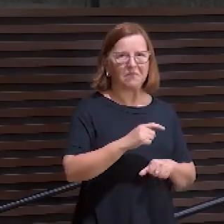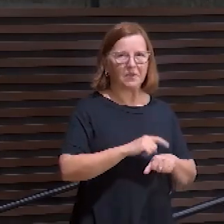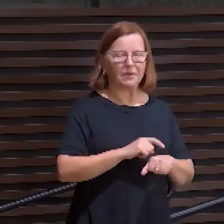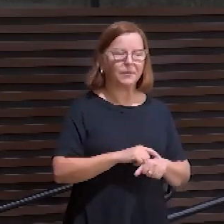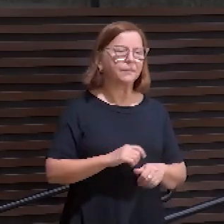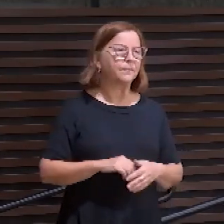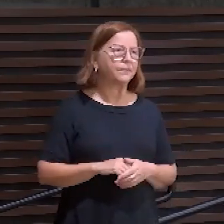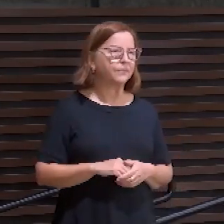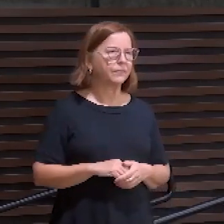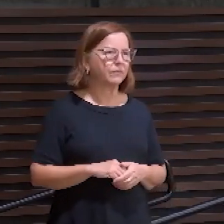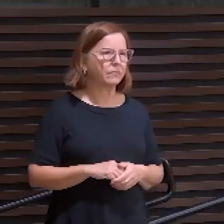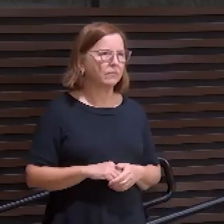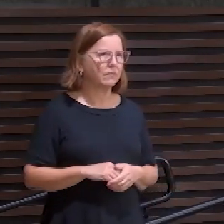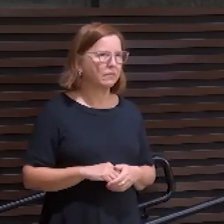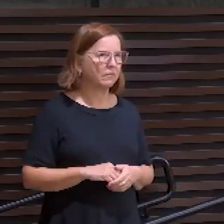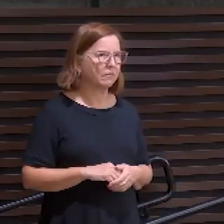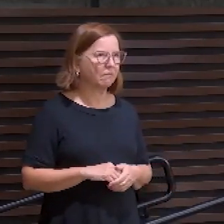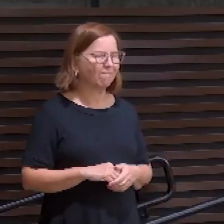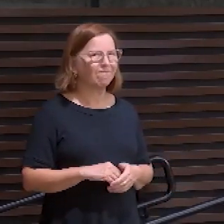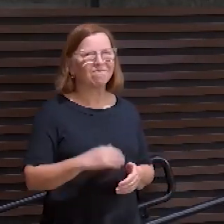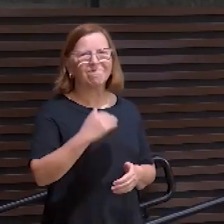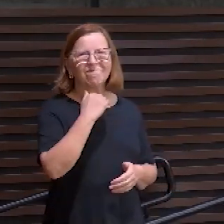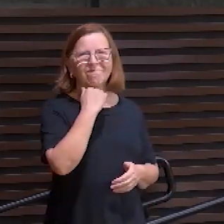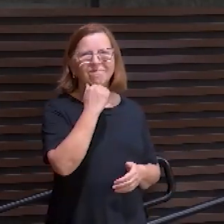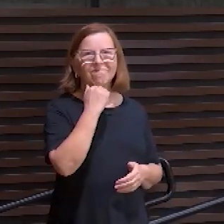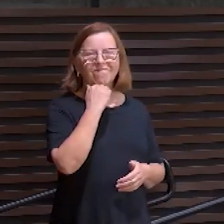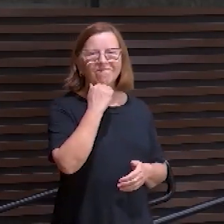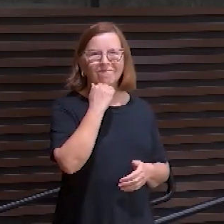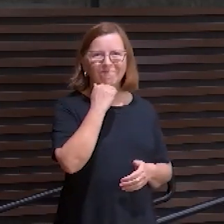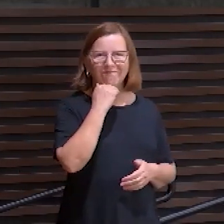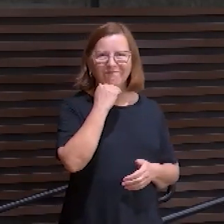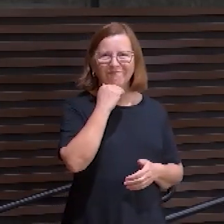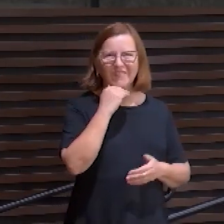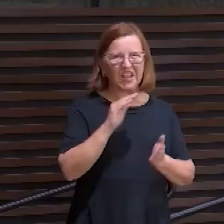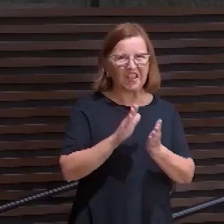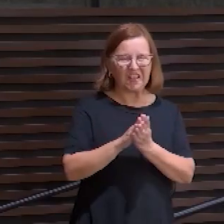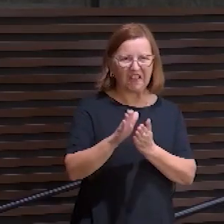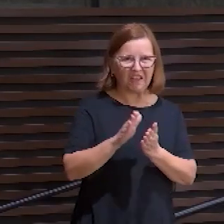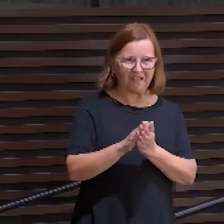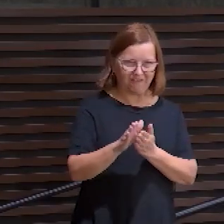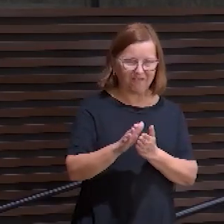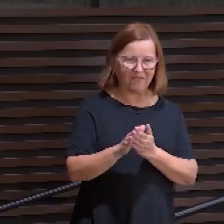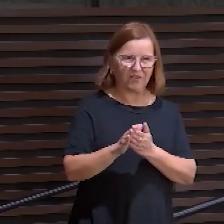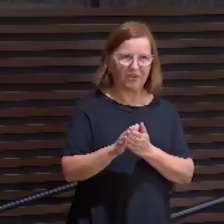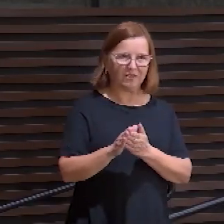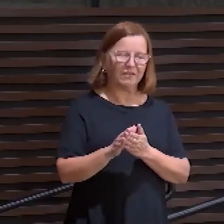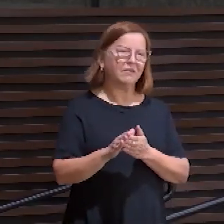Então, eu acho que ninguém escapa da área criminal.